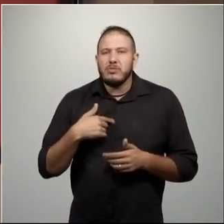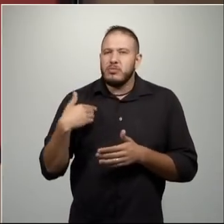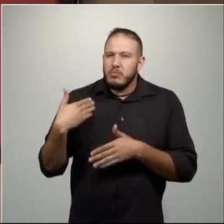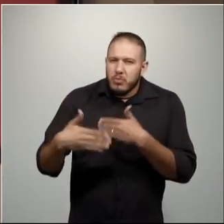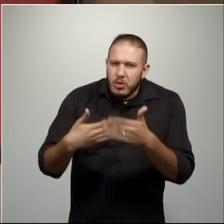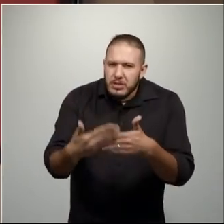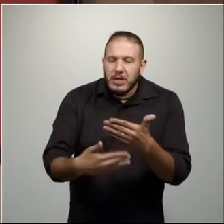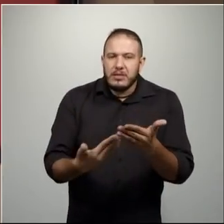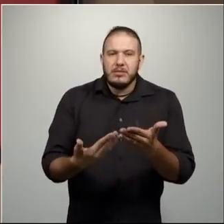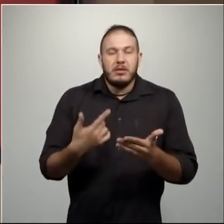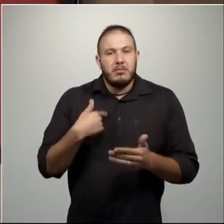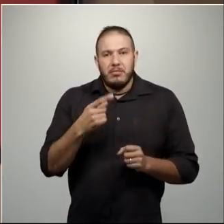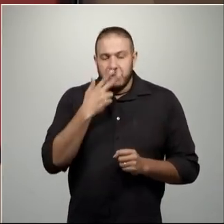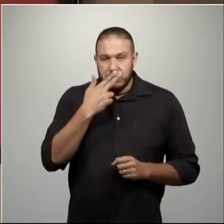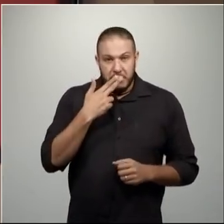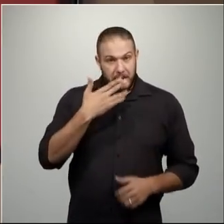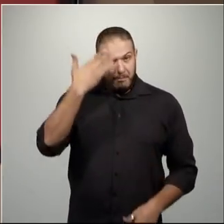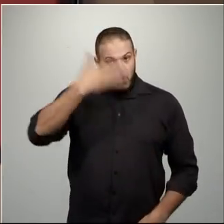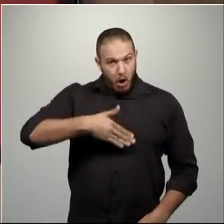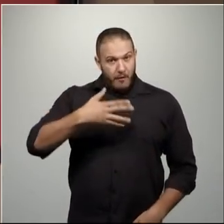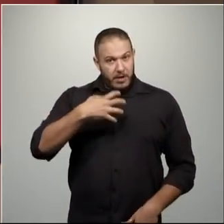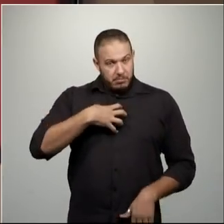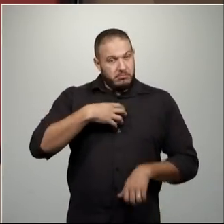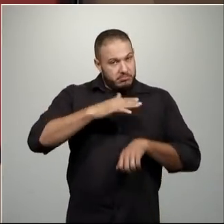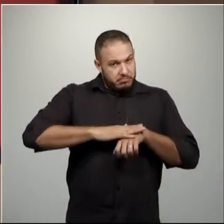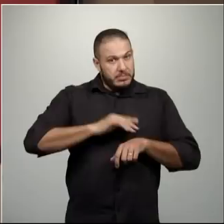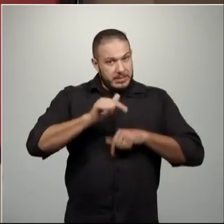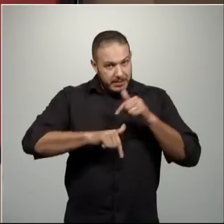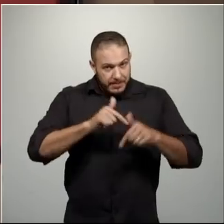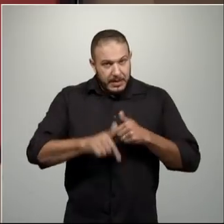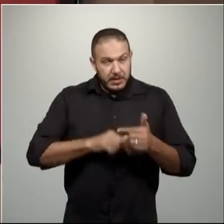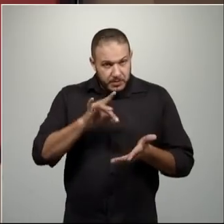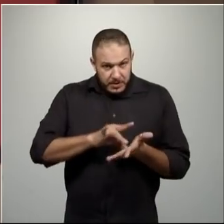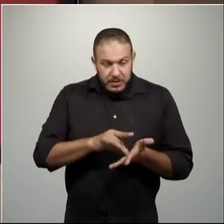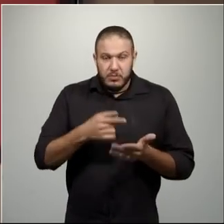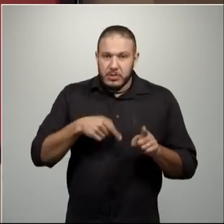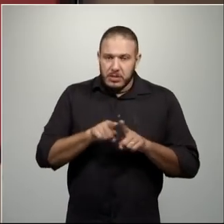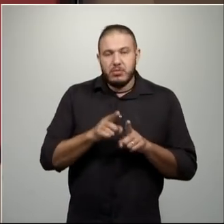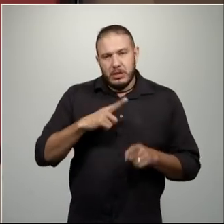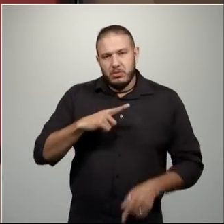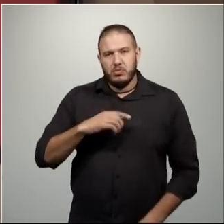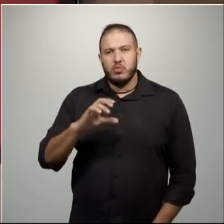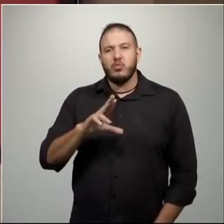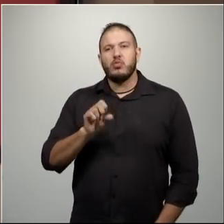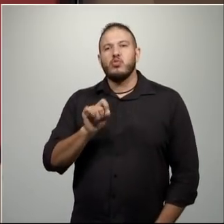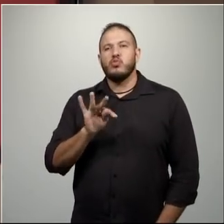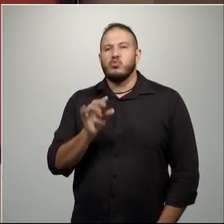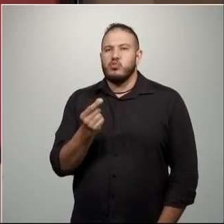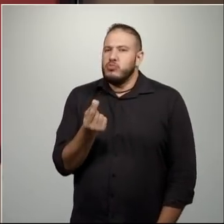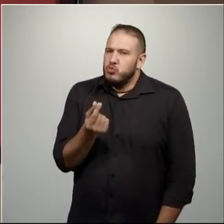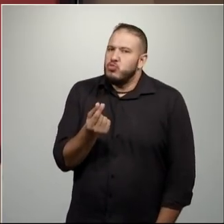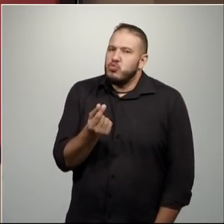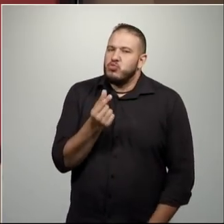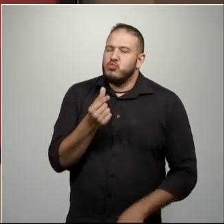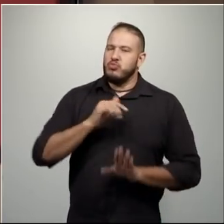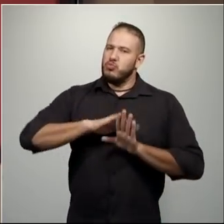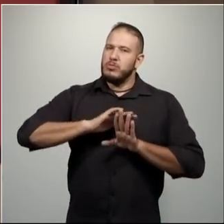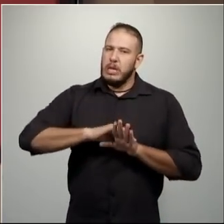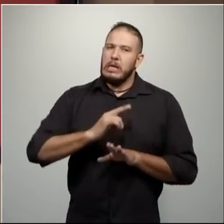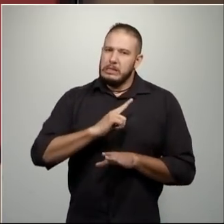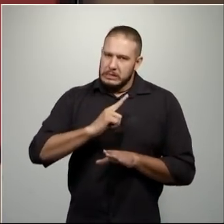fork prova de trabalho então tem um custo computacional por trás